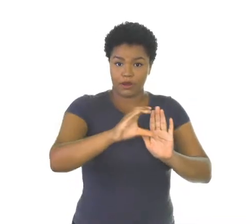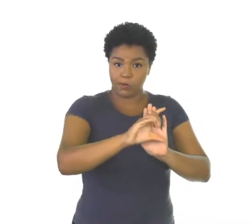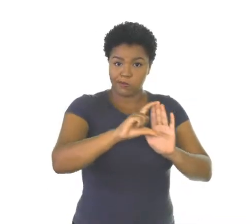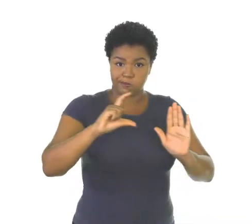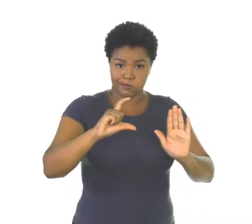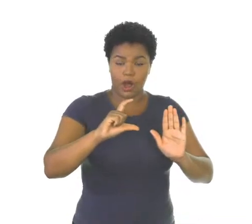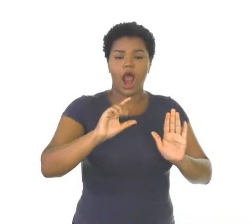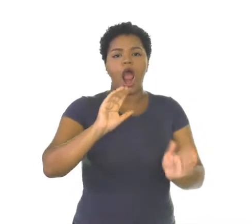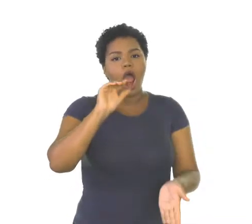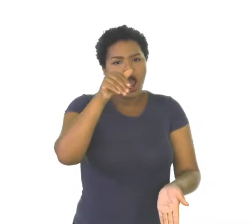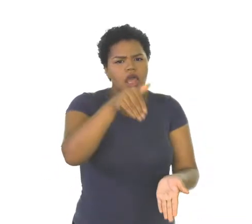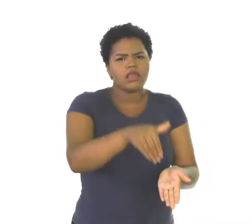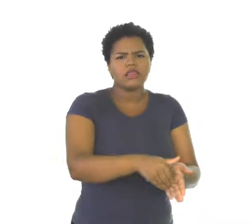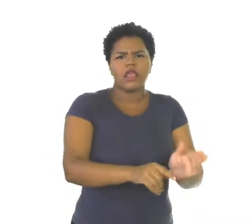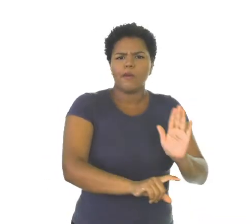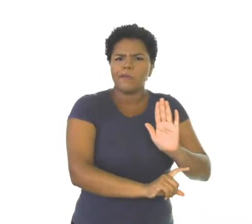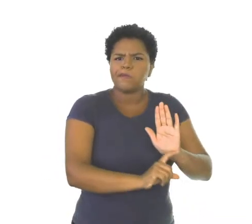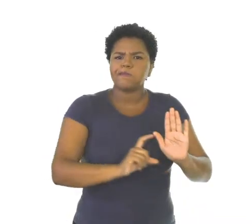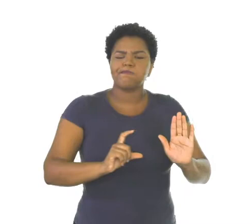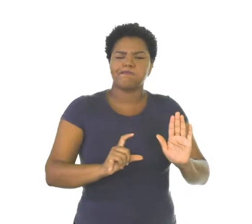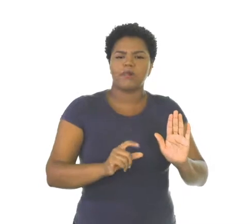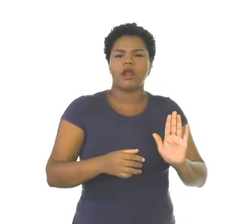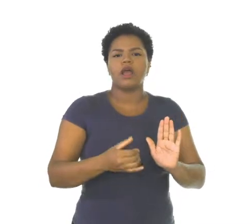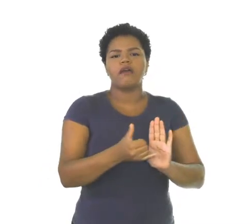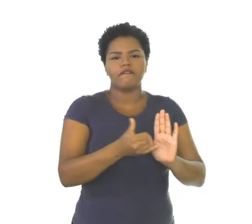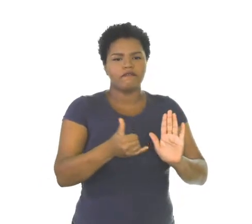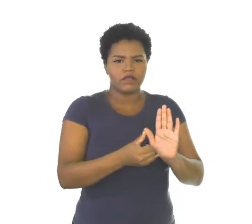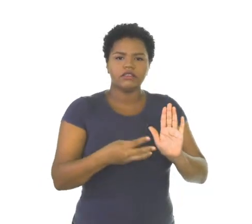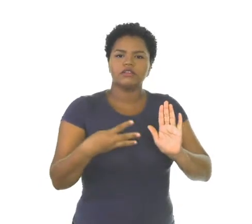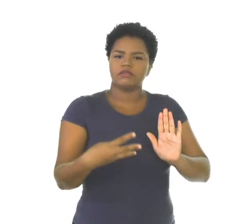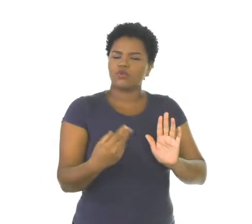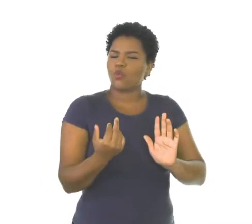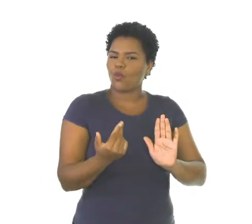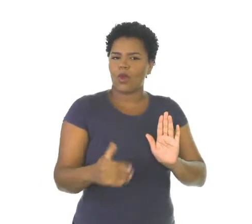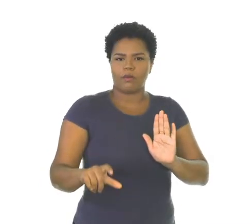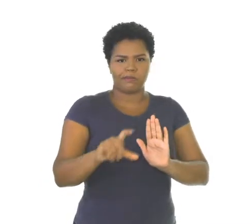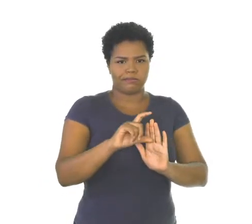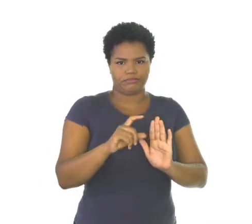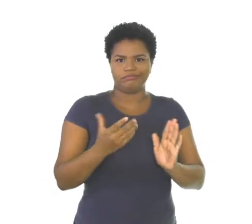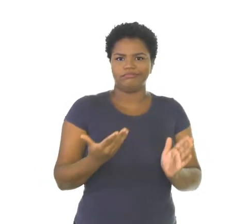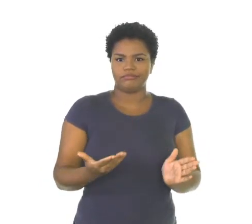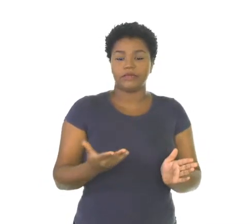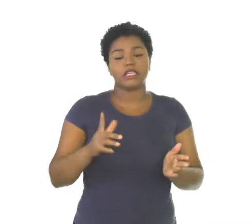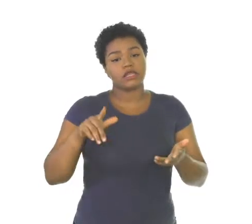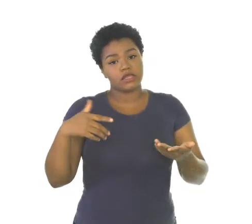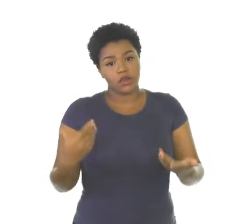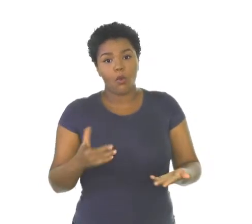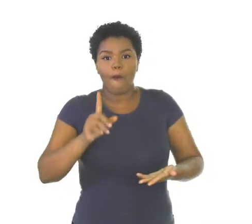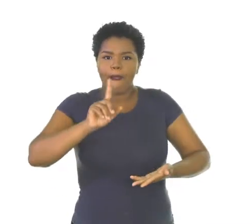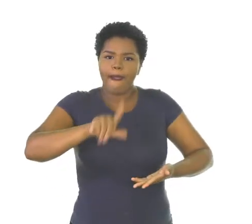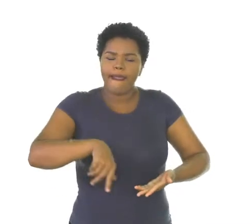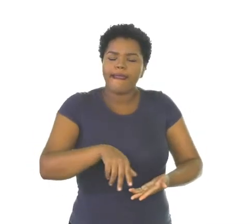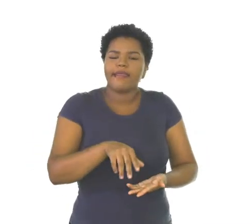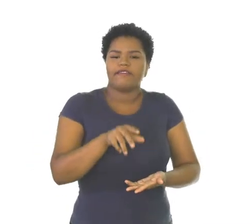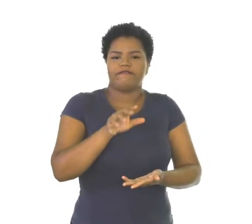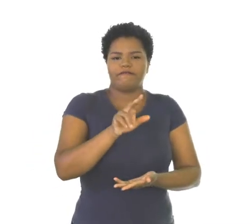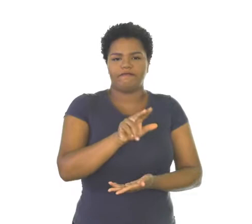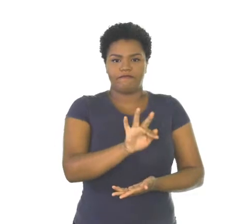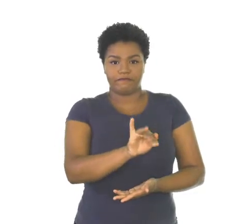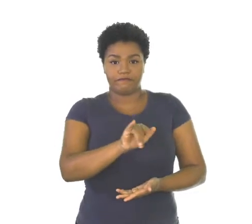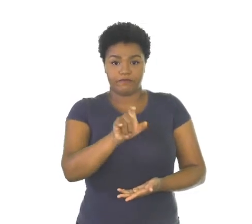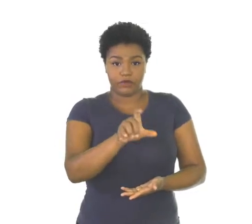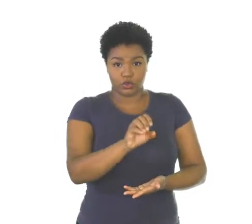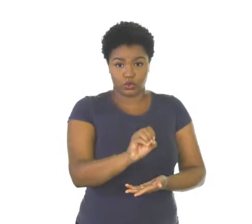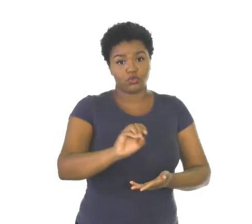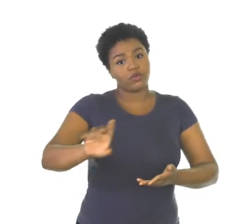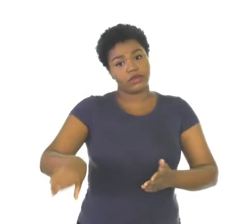o final com os 3 versos em todas as estrofes. Isso eu chamo de forma física. E versos